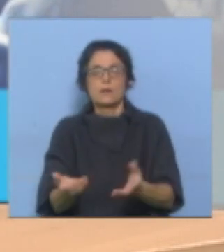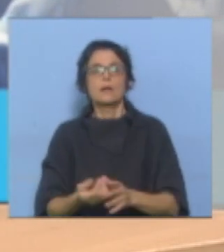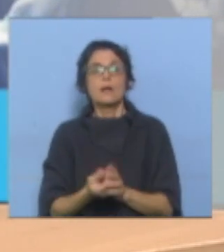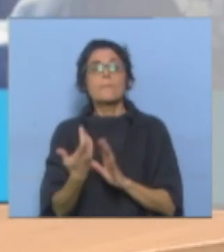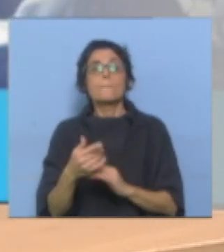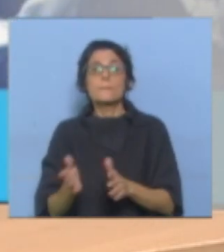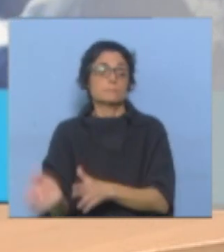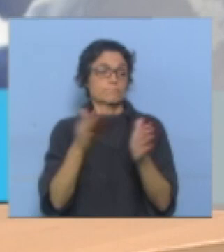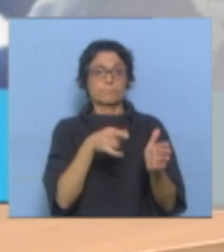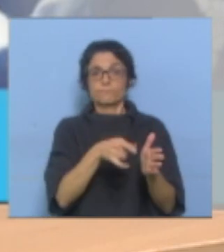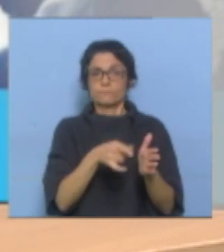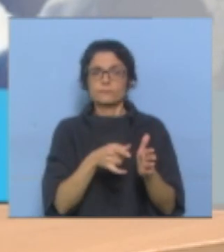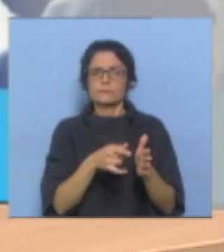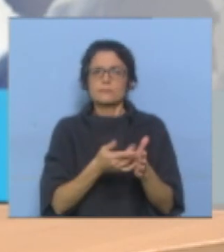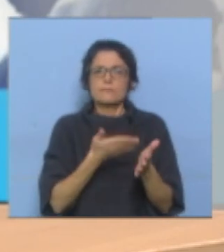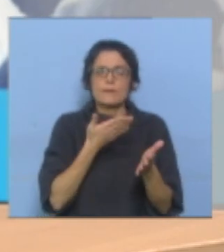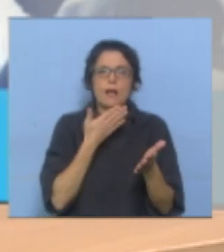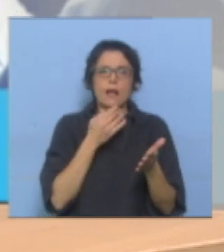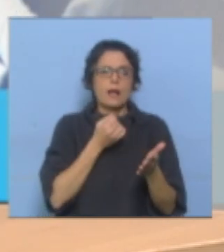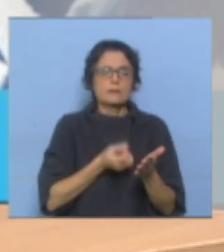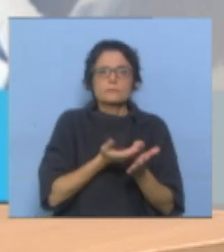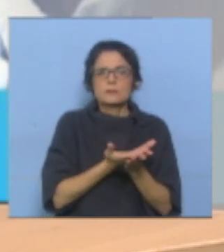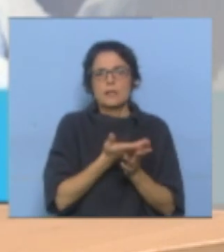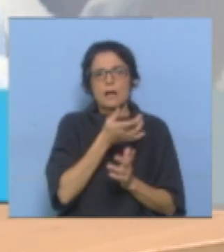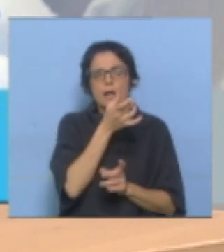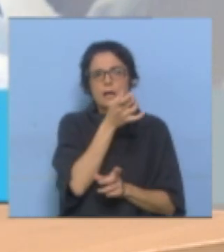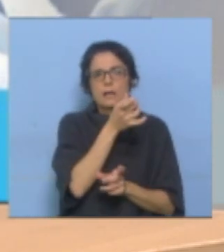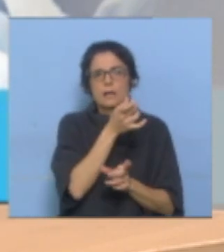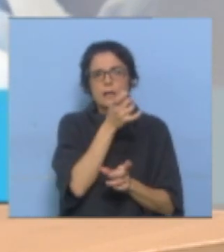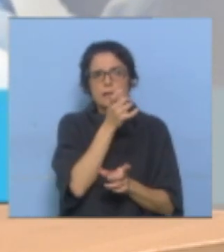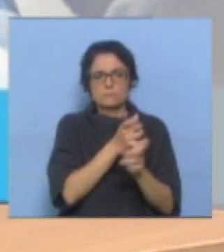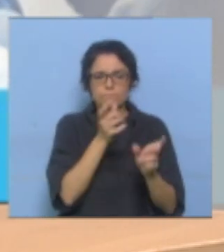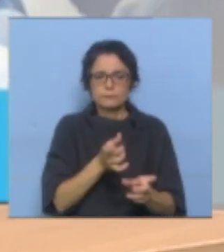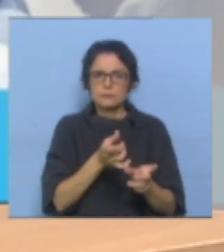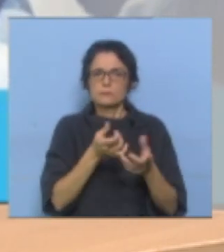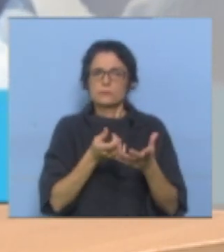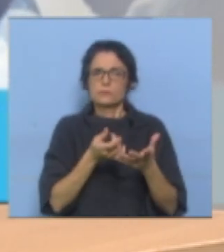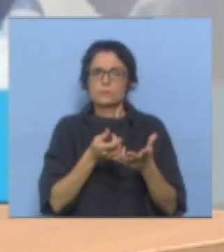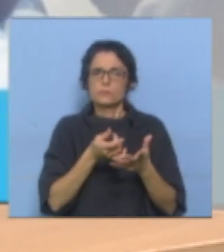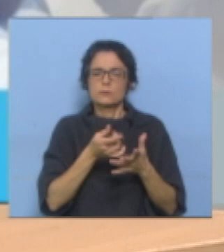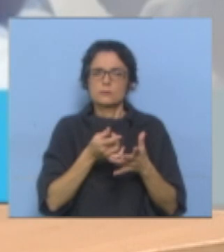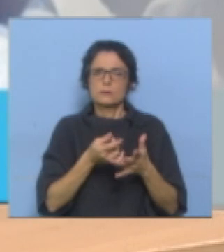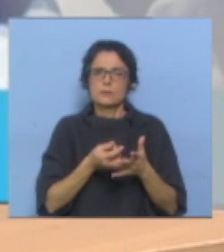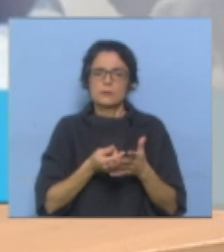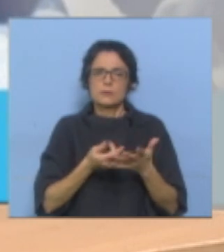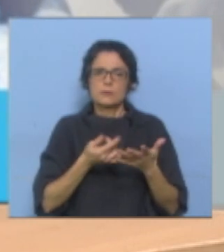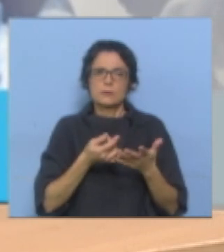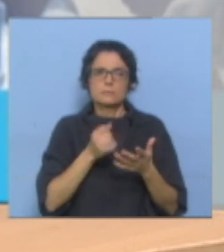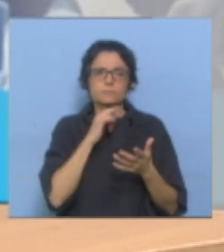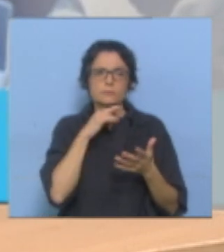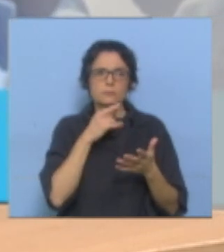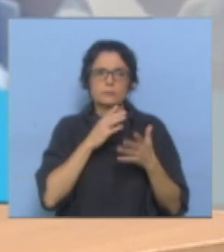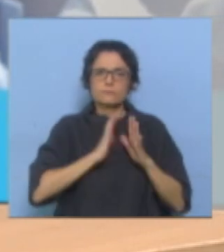questão da pacificação das vítimas e até dos agressores, há